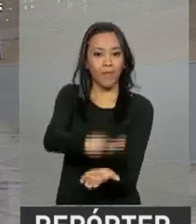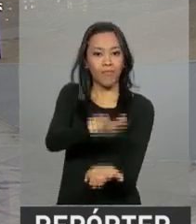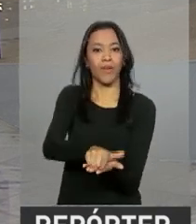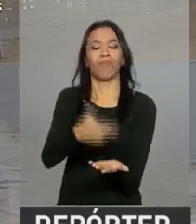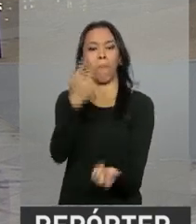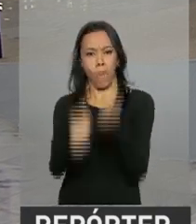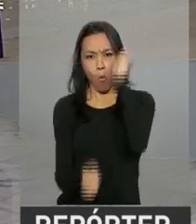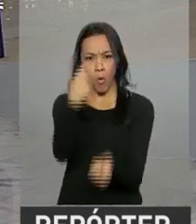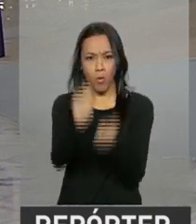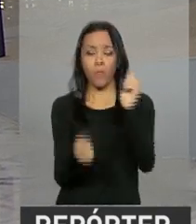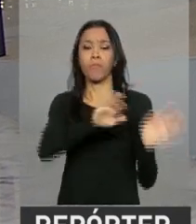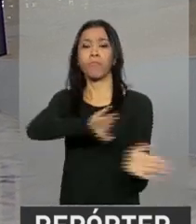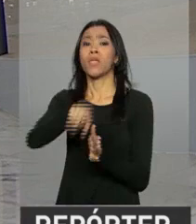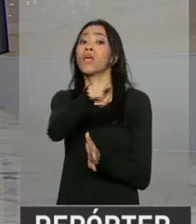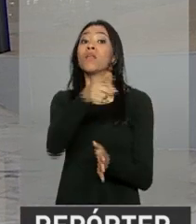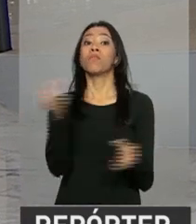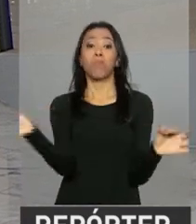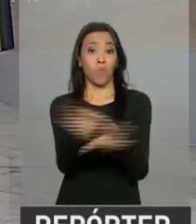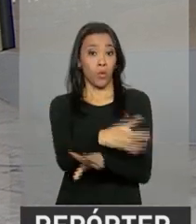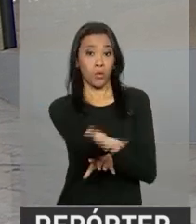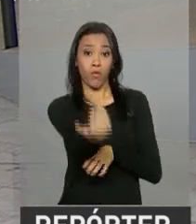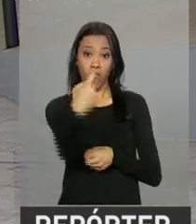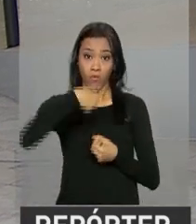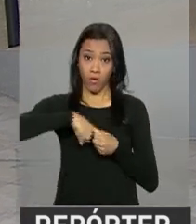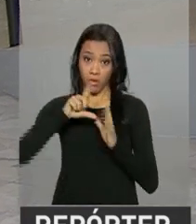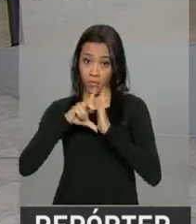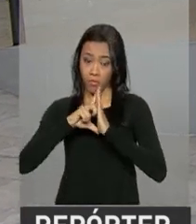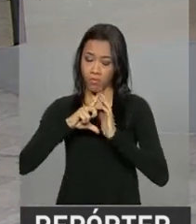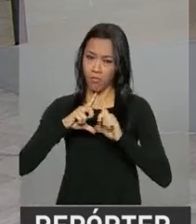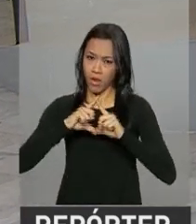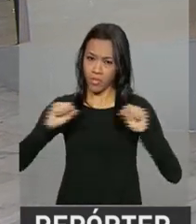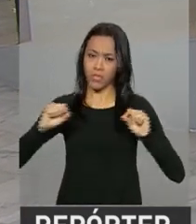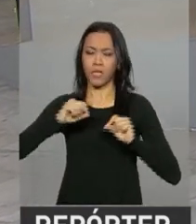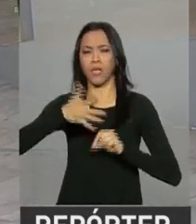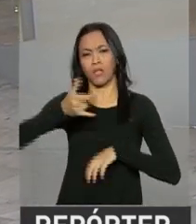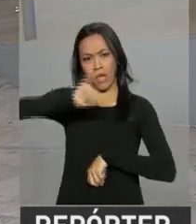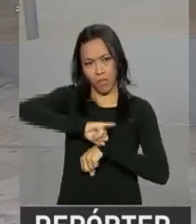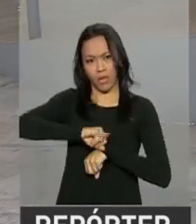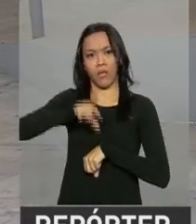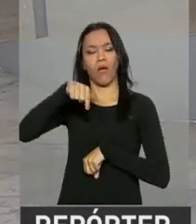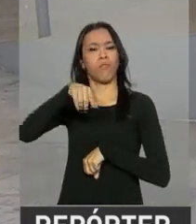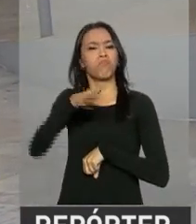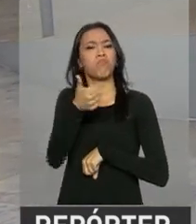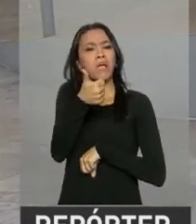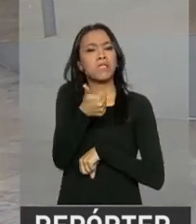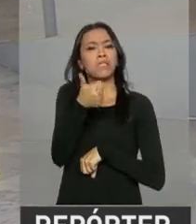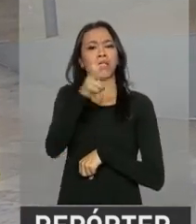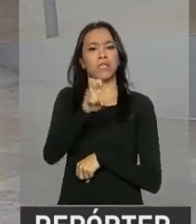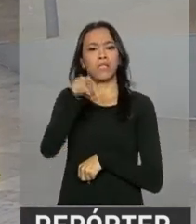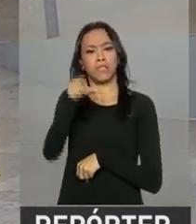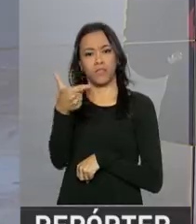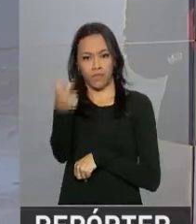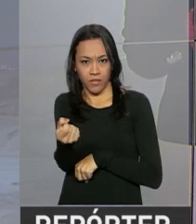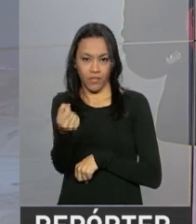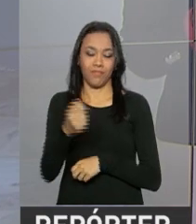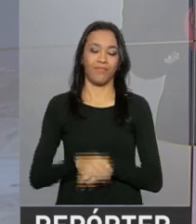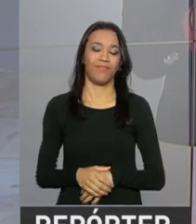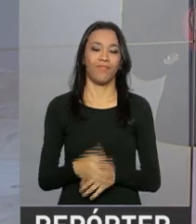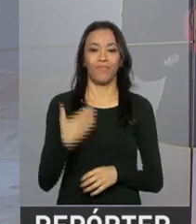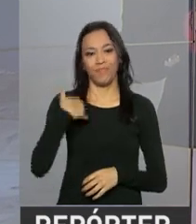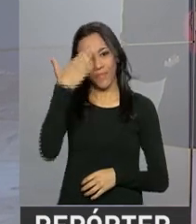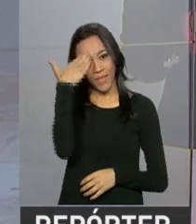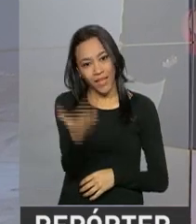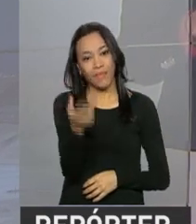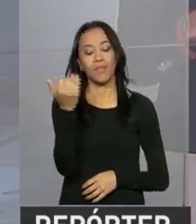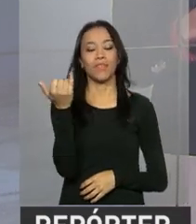exercício Michel Temer retorne a Brasília no começo da tarde ele deve chegar aqui na capital federal às 15:20 Daniele Obrigada Paula